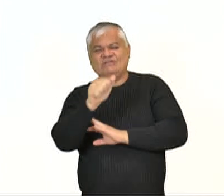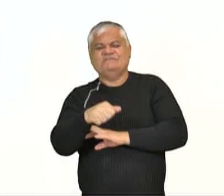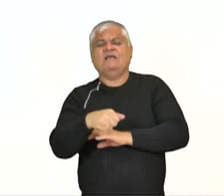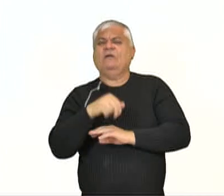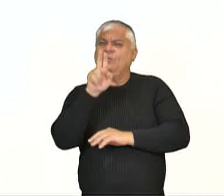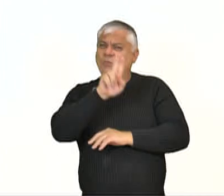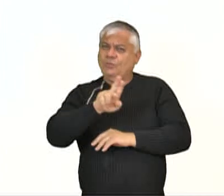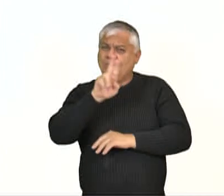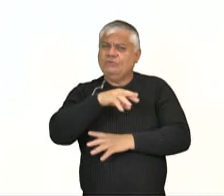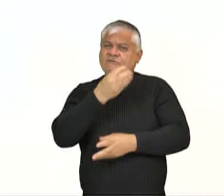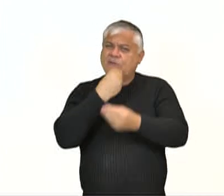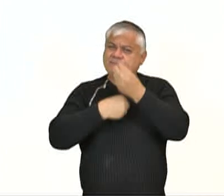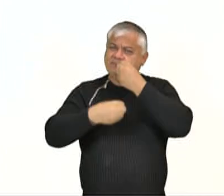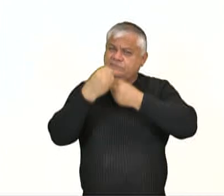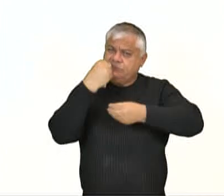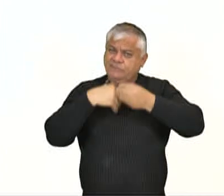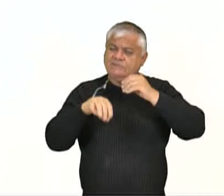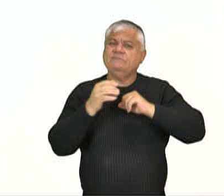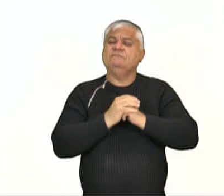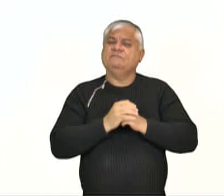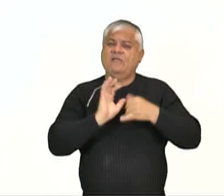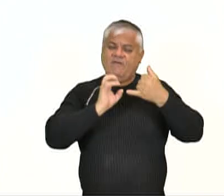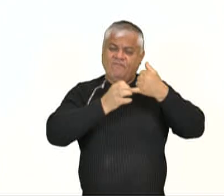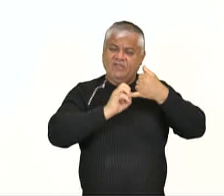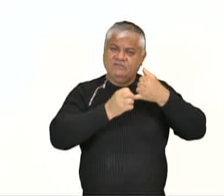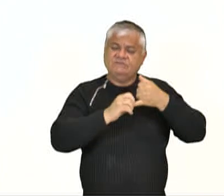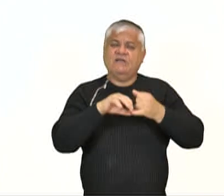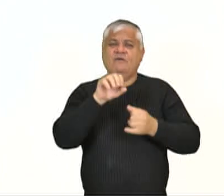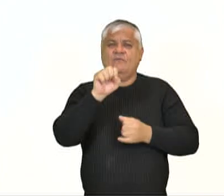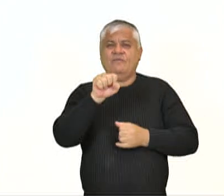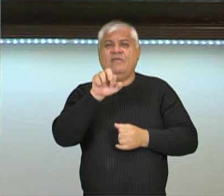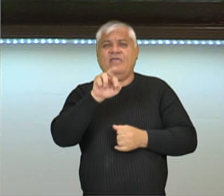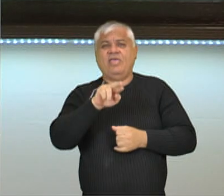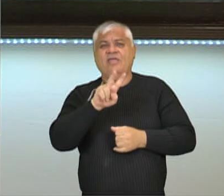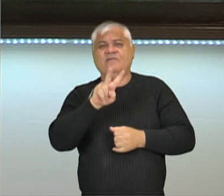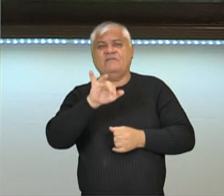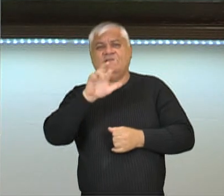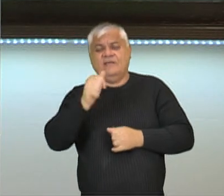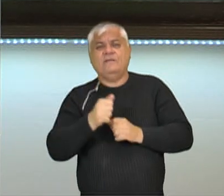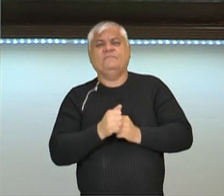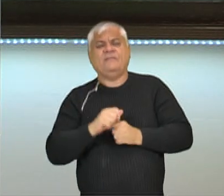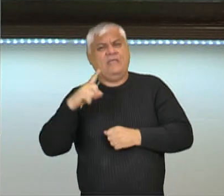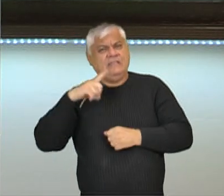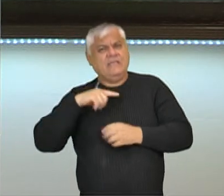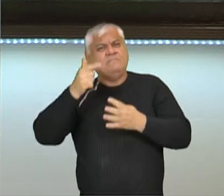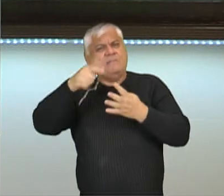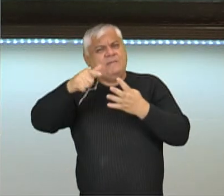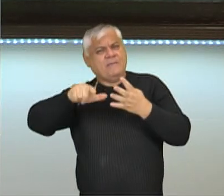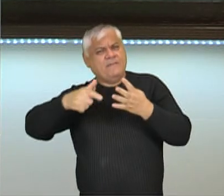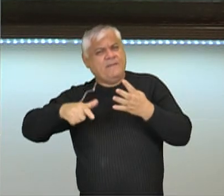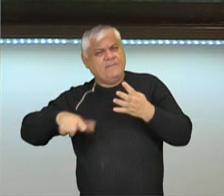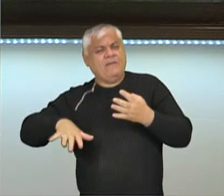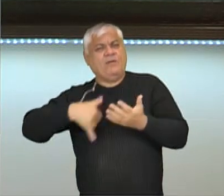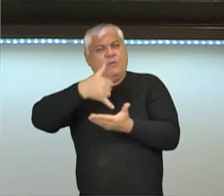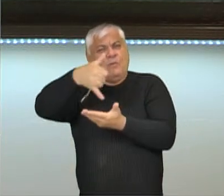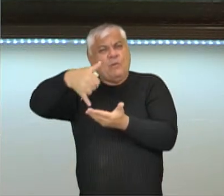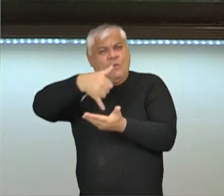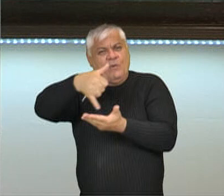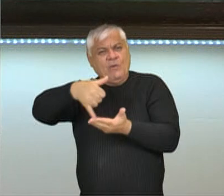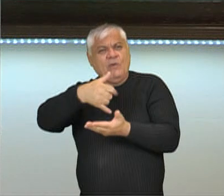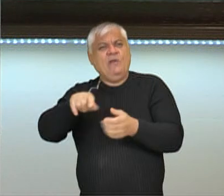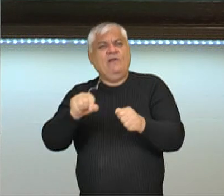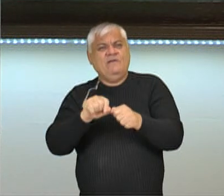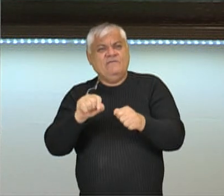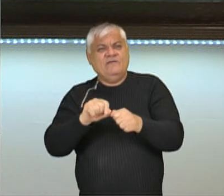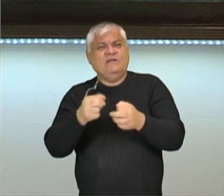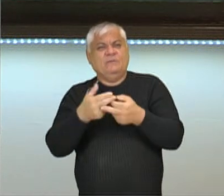alimentação, como por exemplo, né, o feijão e a ervilha. E tem também aquelas que são utilizadas ali na produção de óleo, né, utilizadas